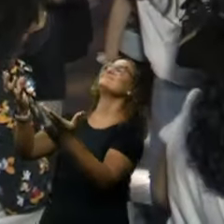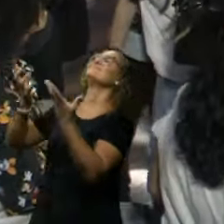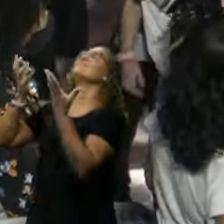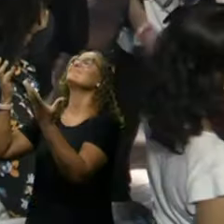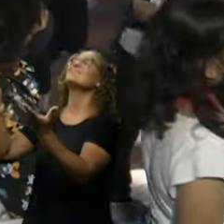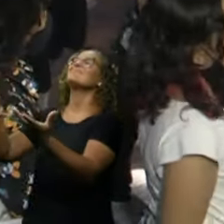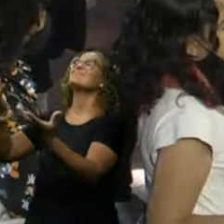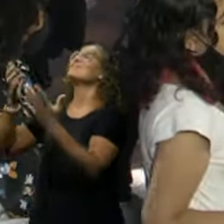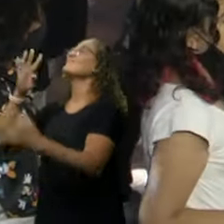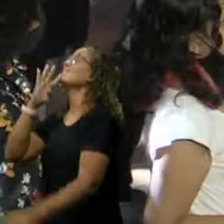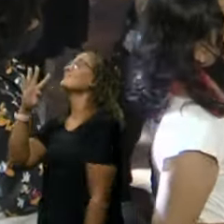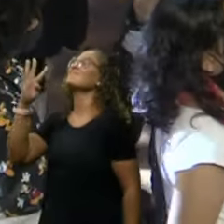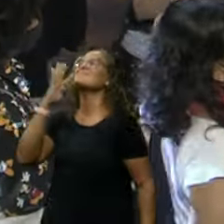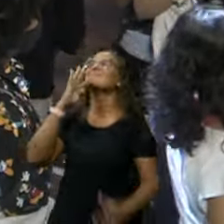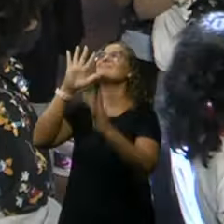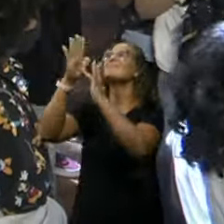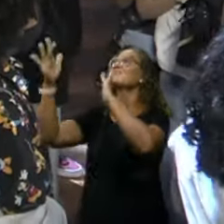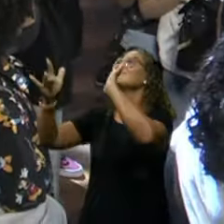Ah